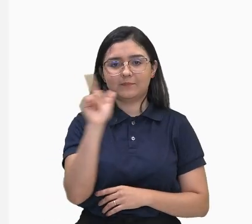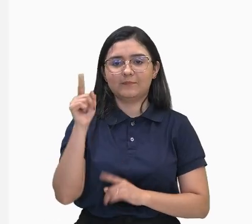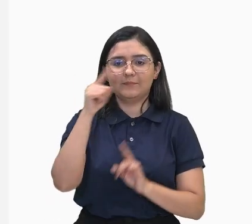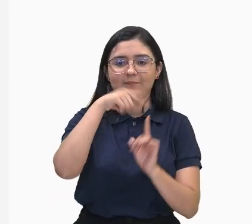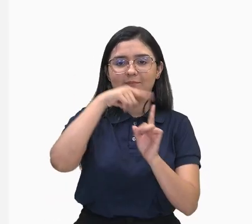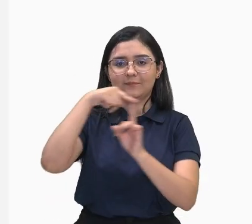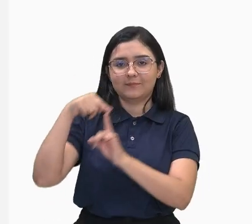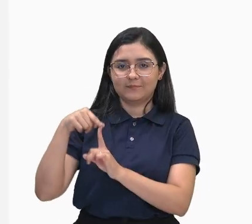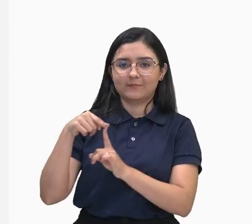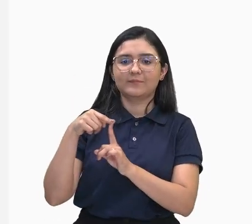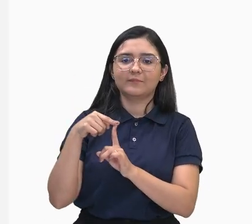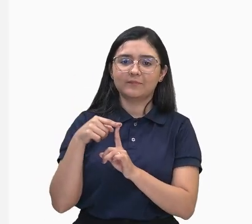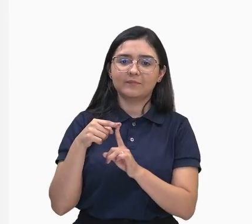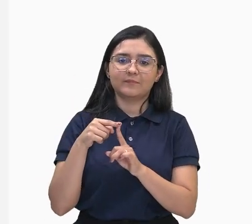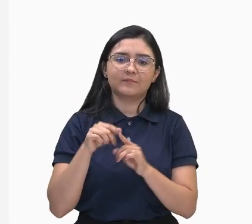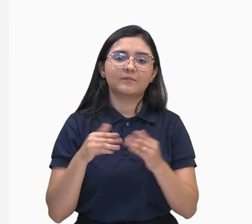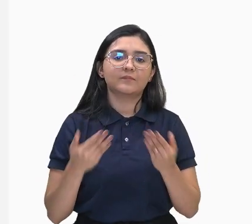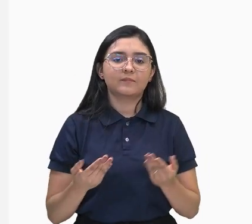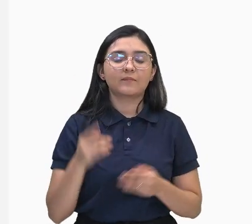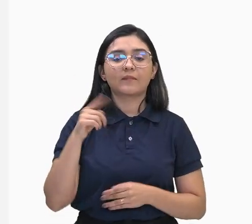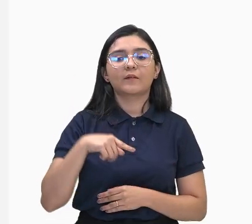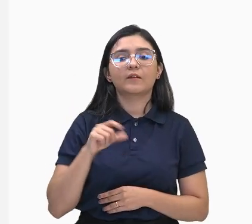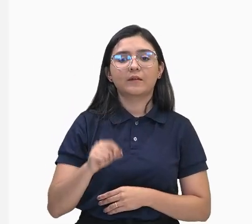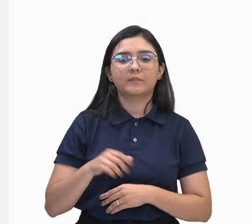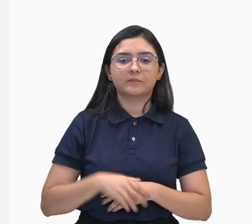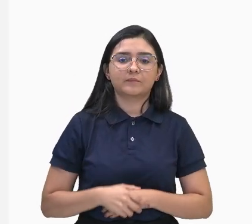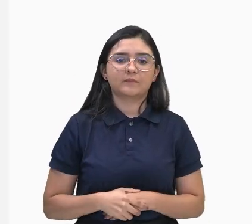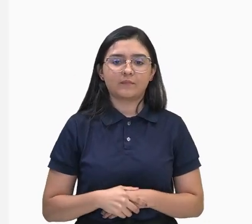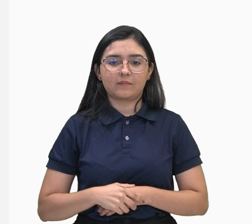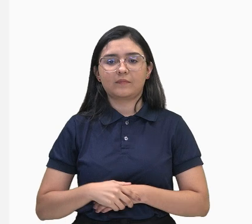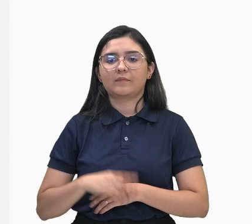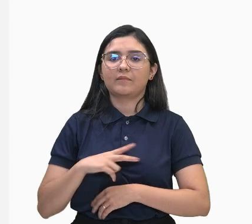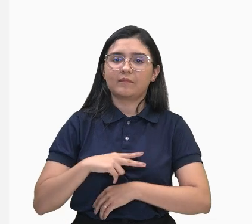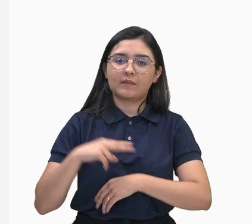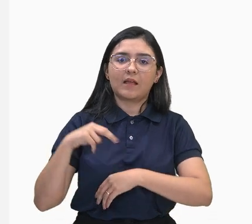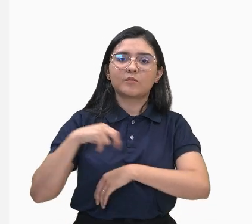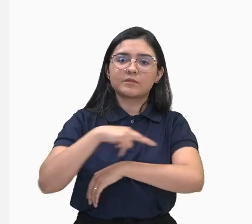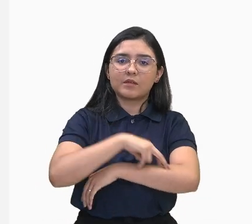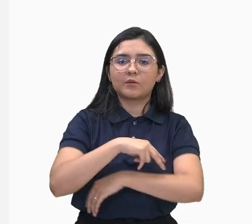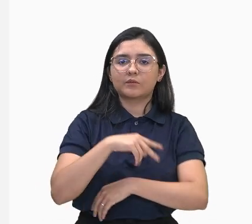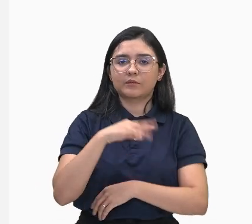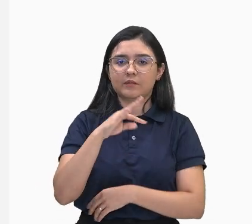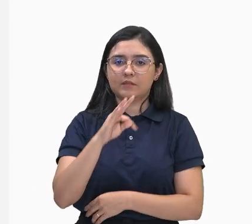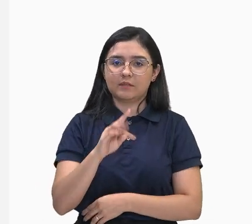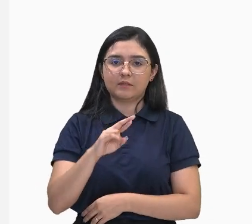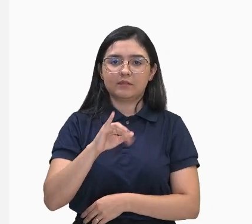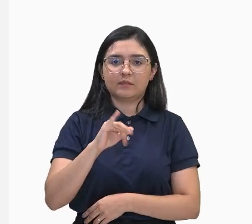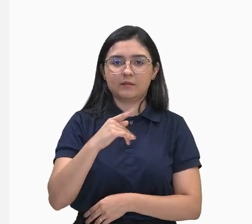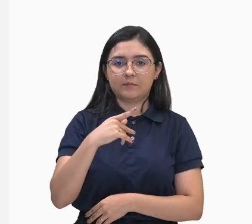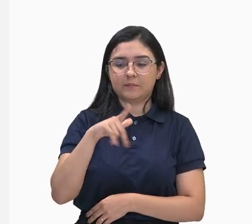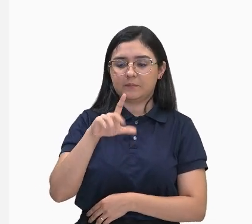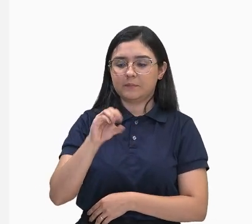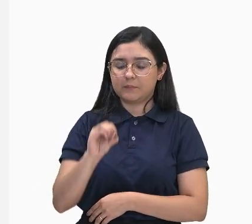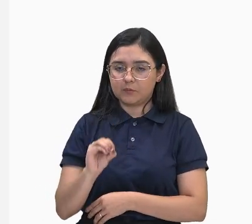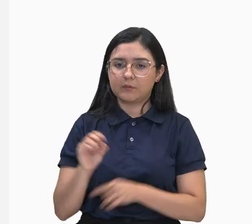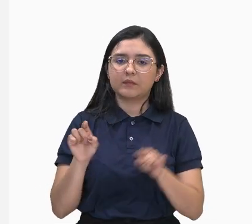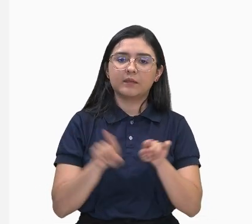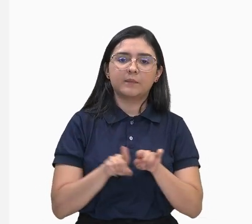nós vamos conhecer nesta aula é o salto triplo. Olha só. Ele também é um tipo de